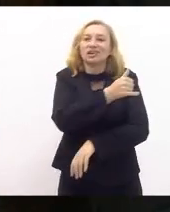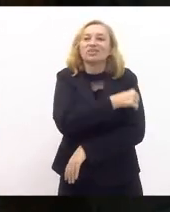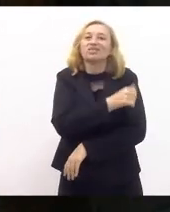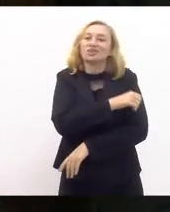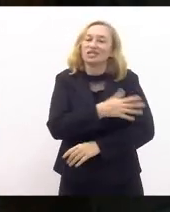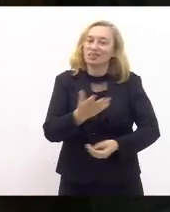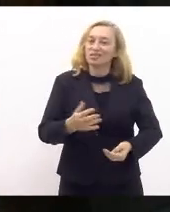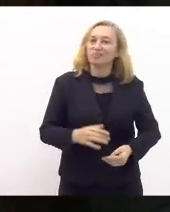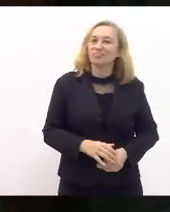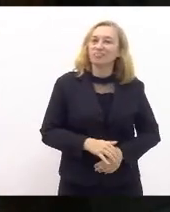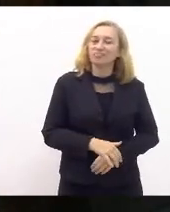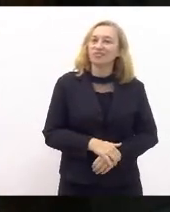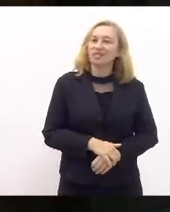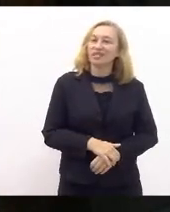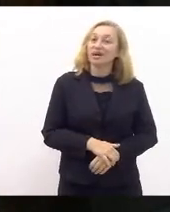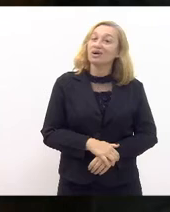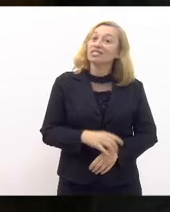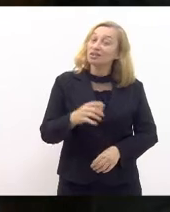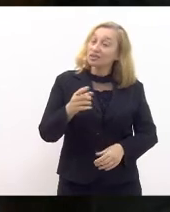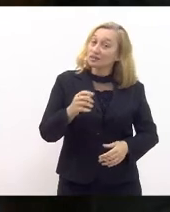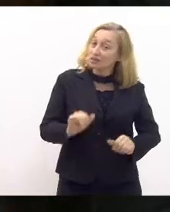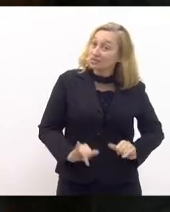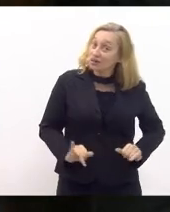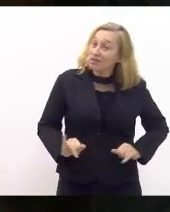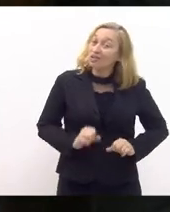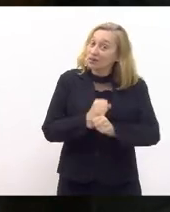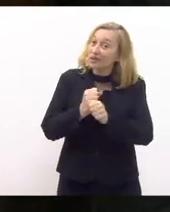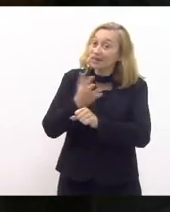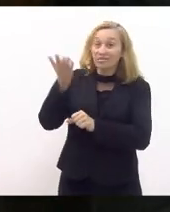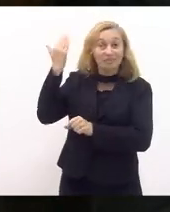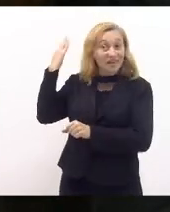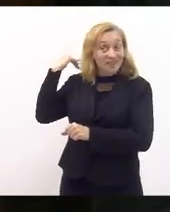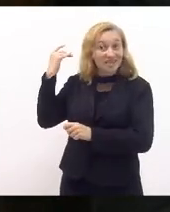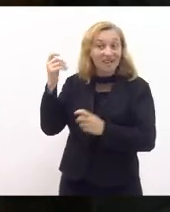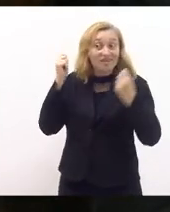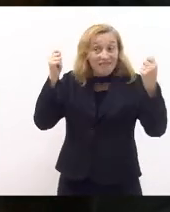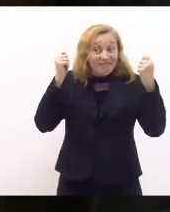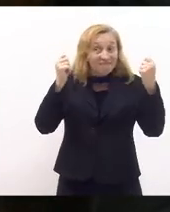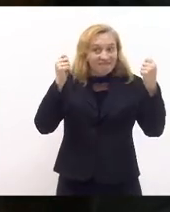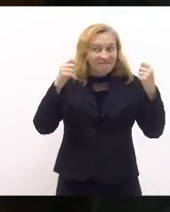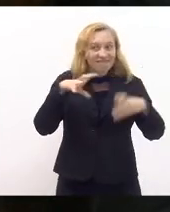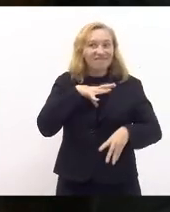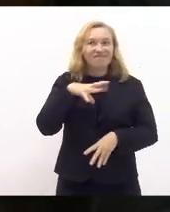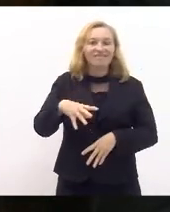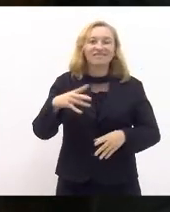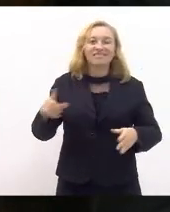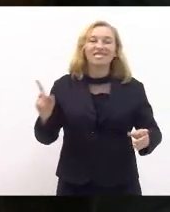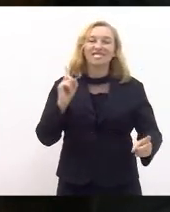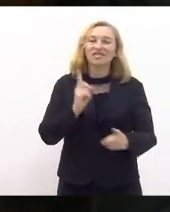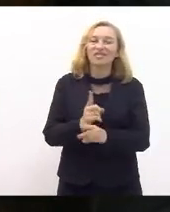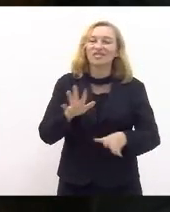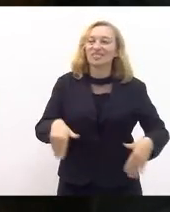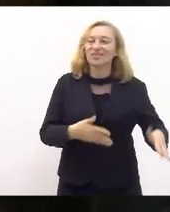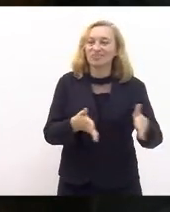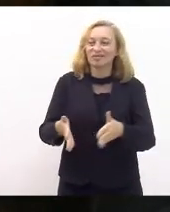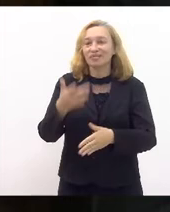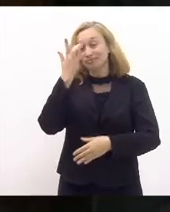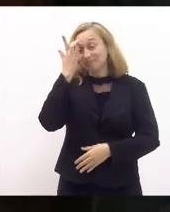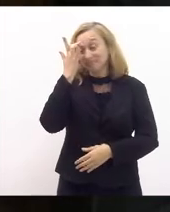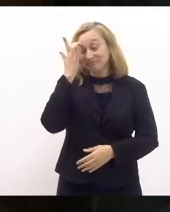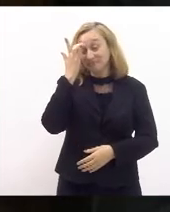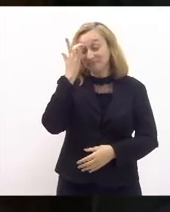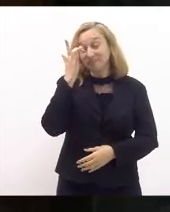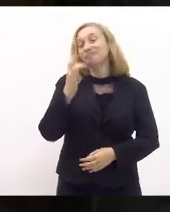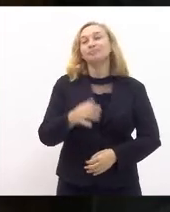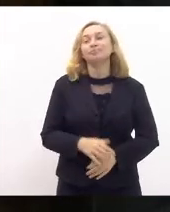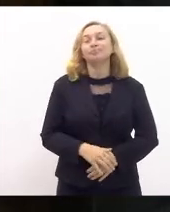Janeiro. Penamos muito ano passado e na torcida para que o Vasco encontre seu caminho. Deputado, acho